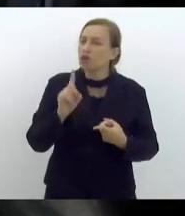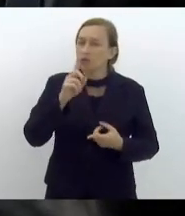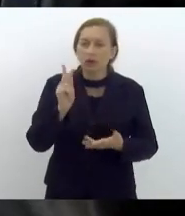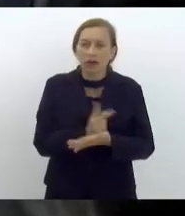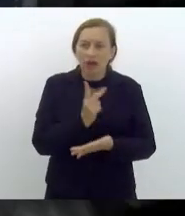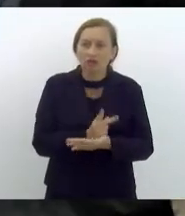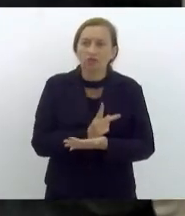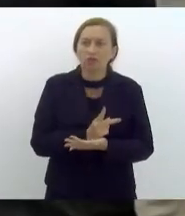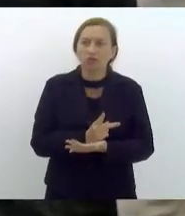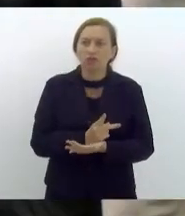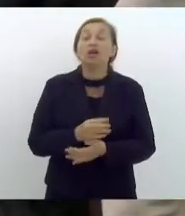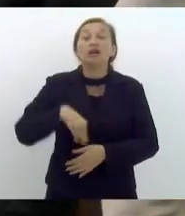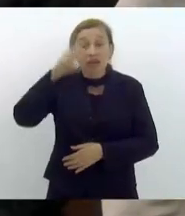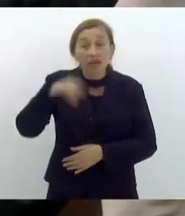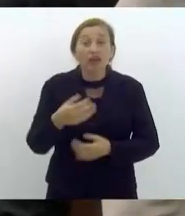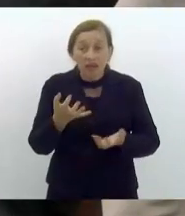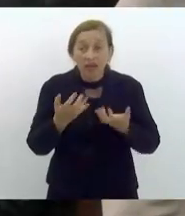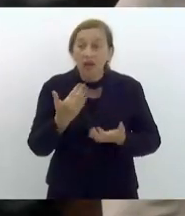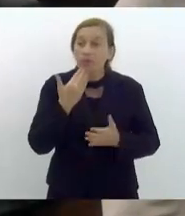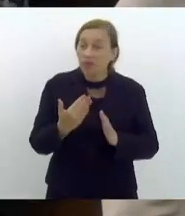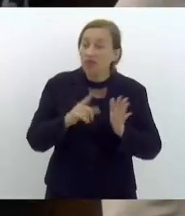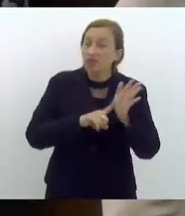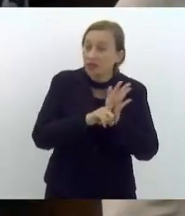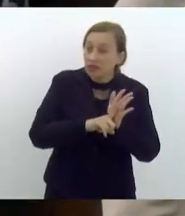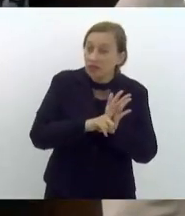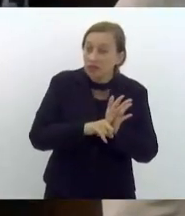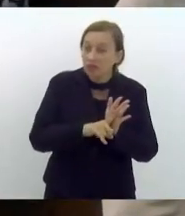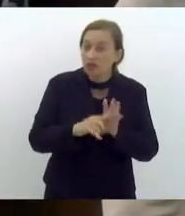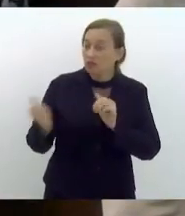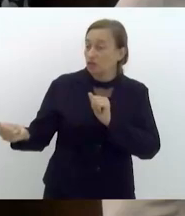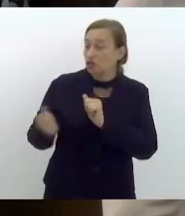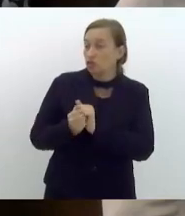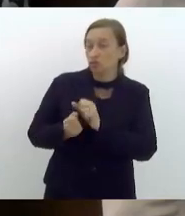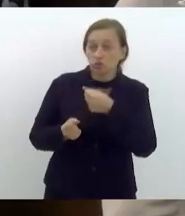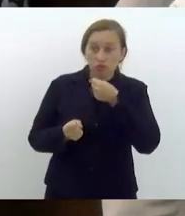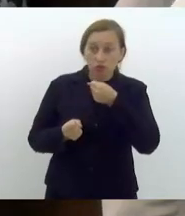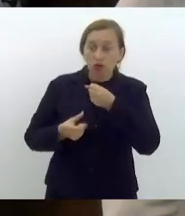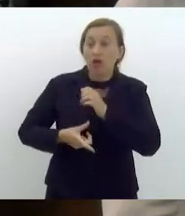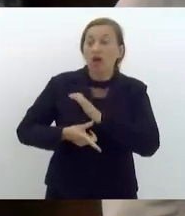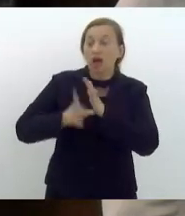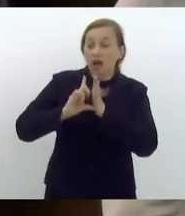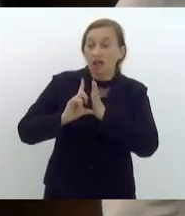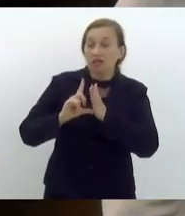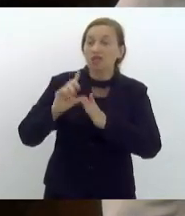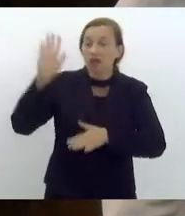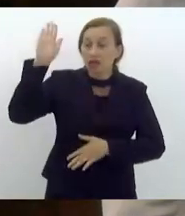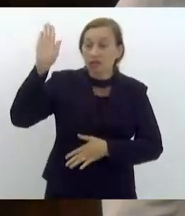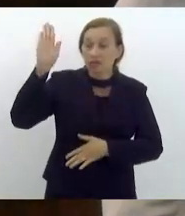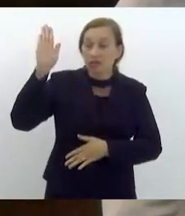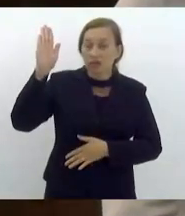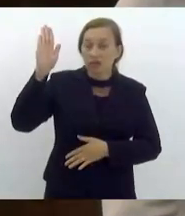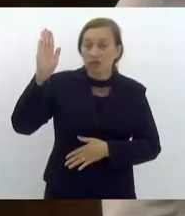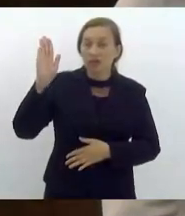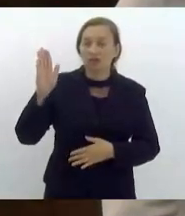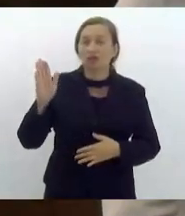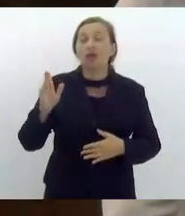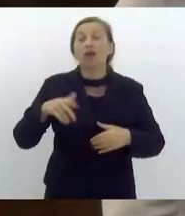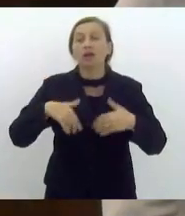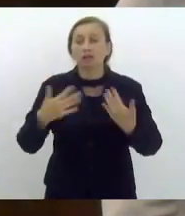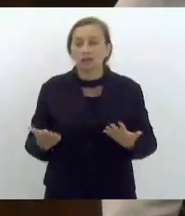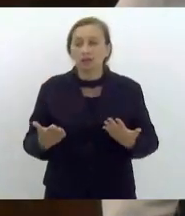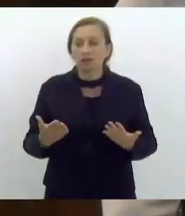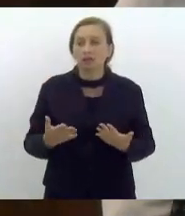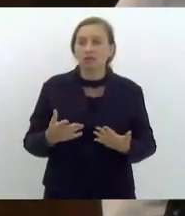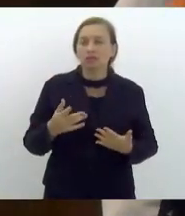correto quem quer pedir verificação fica ao lado do microfone para antes de cantar o projeto tinha pedido a identificação então da forma que